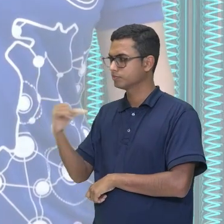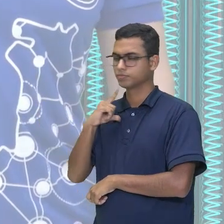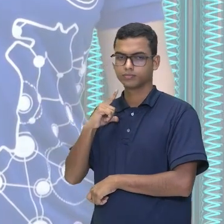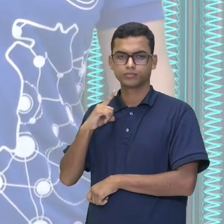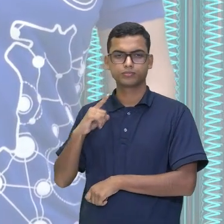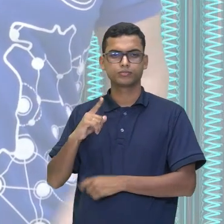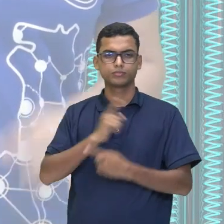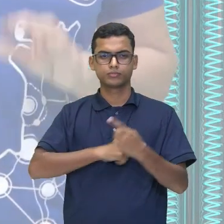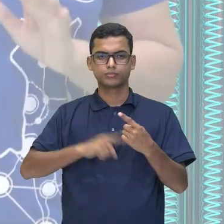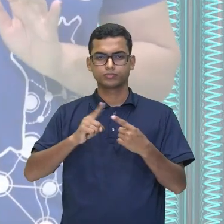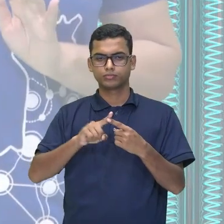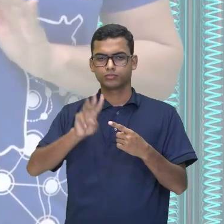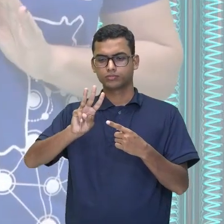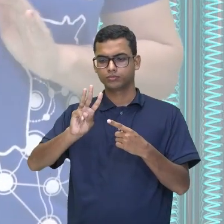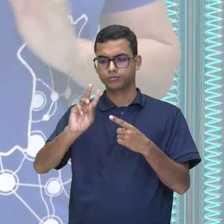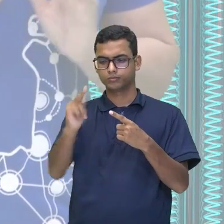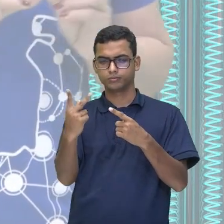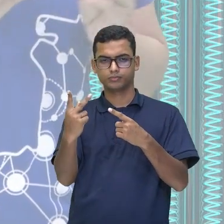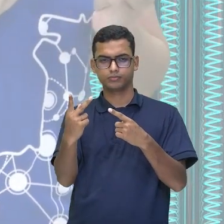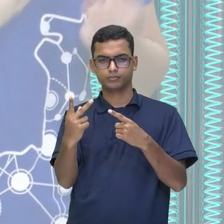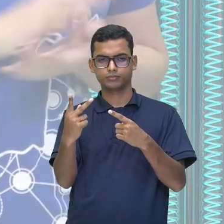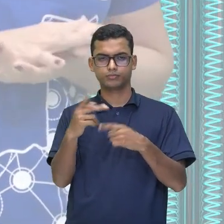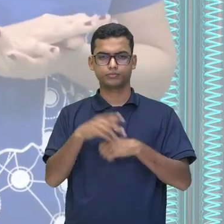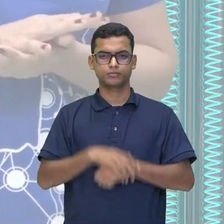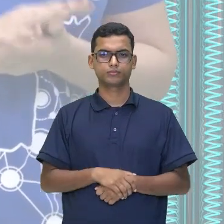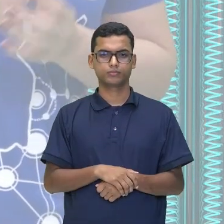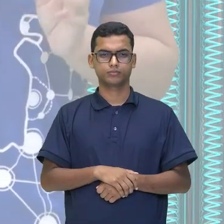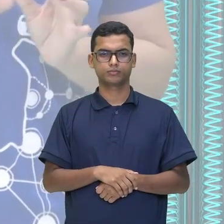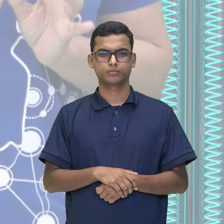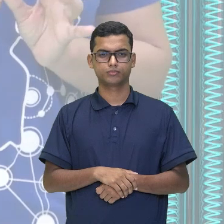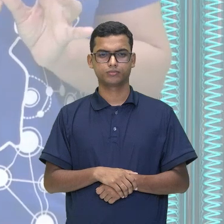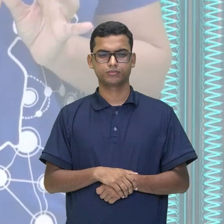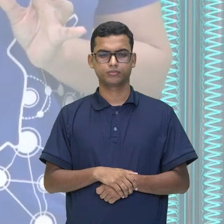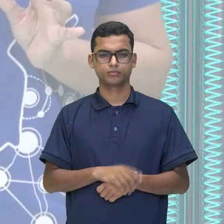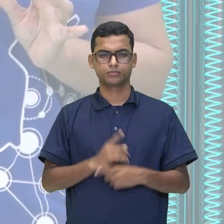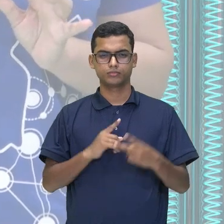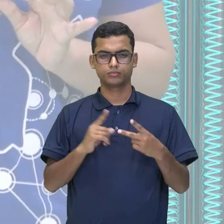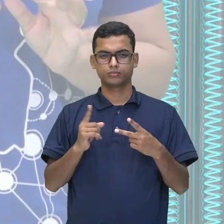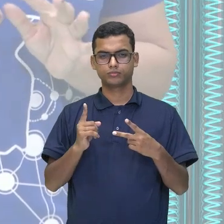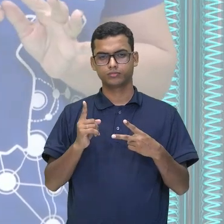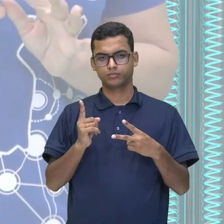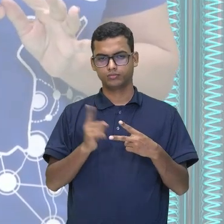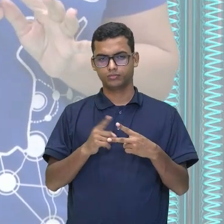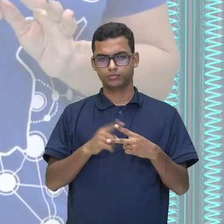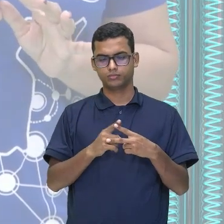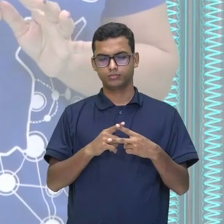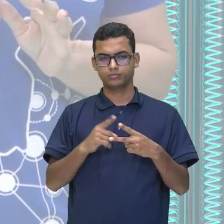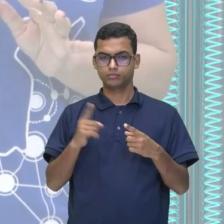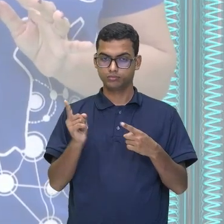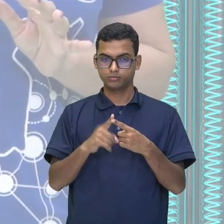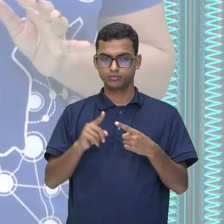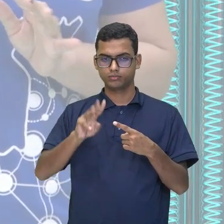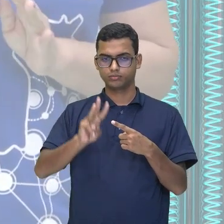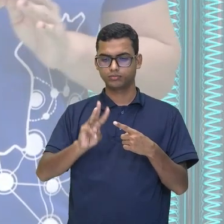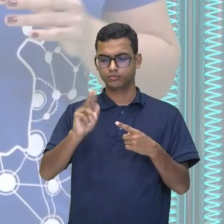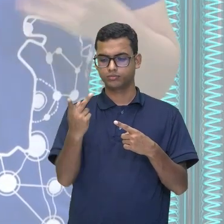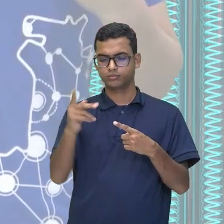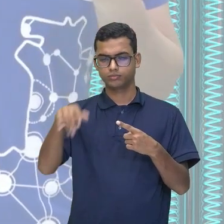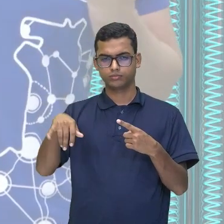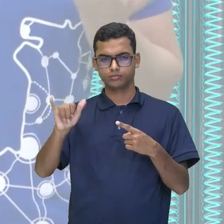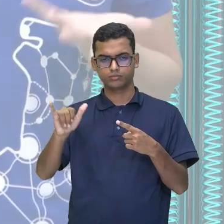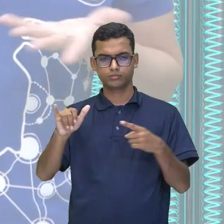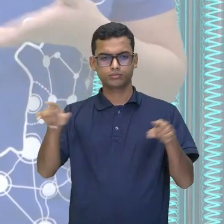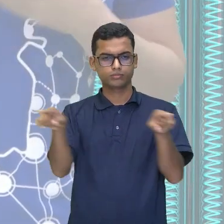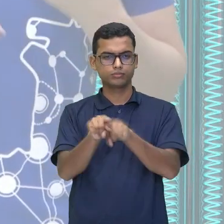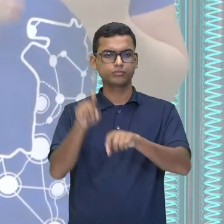lá na pergunta, tá? Ele vai ser por quê. É na pergunta esse why, só na pergunta, tá bom? E